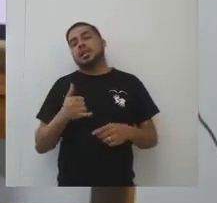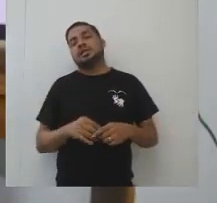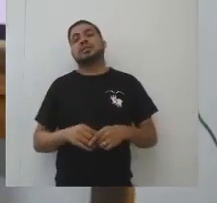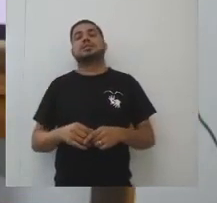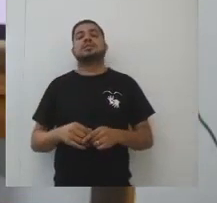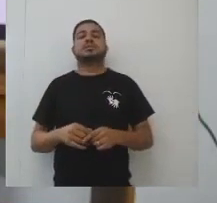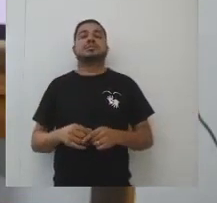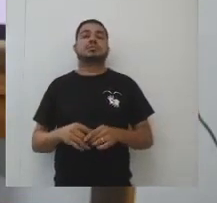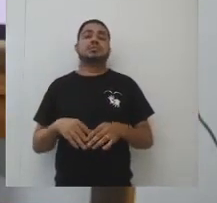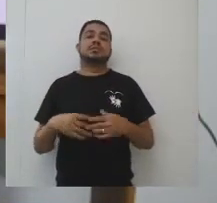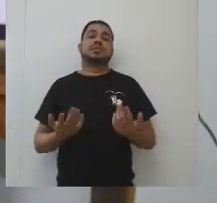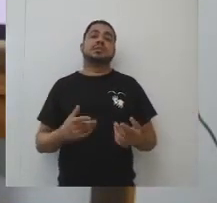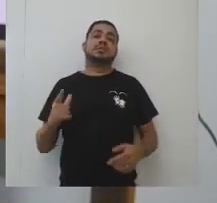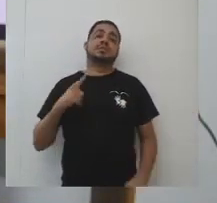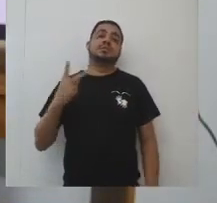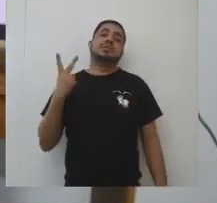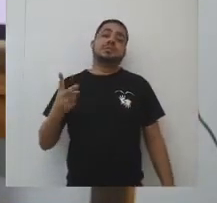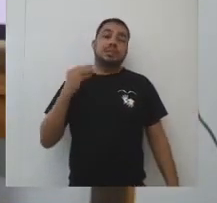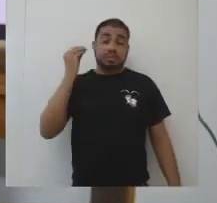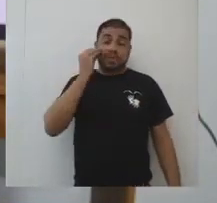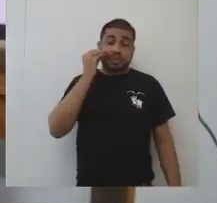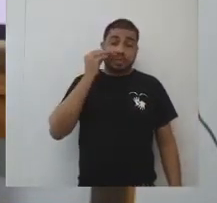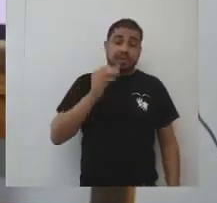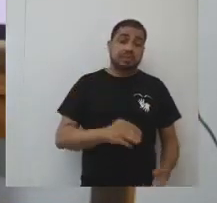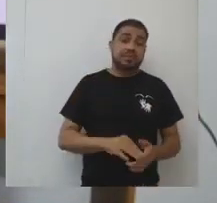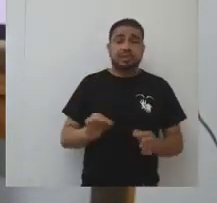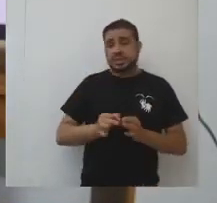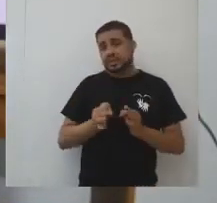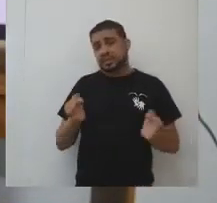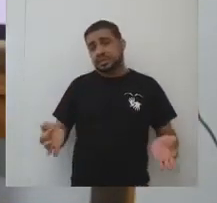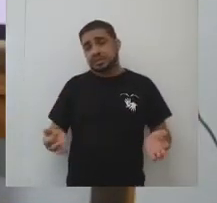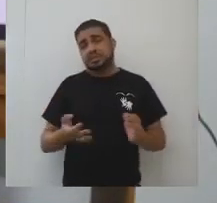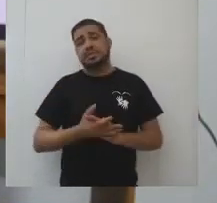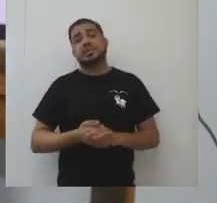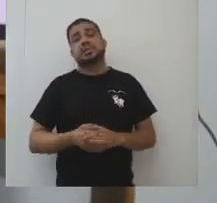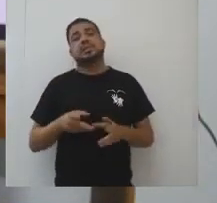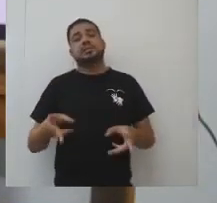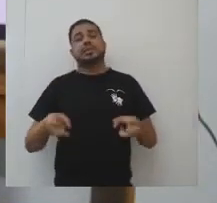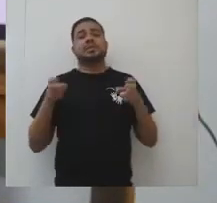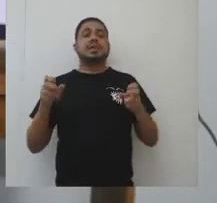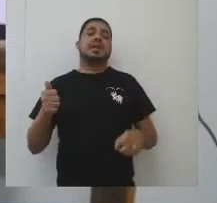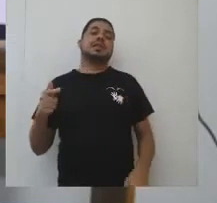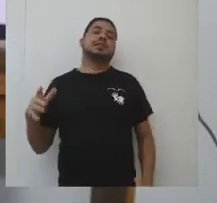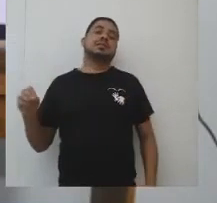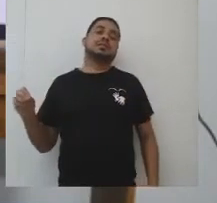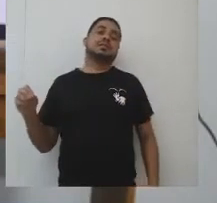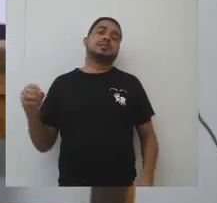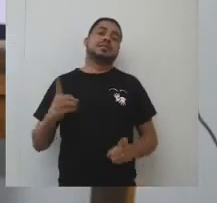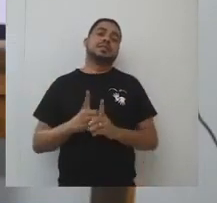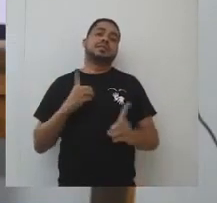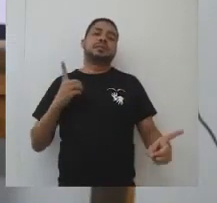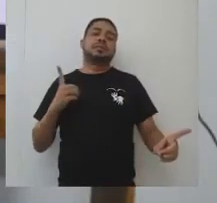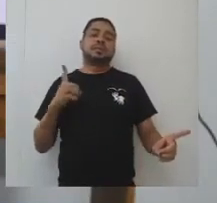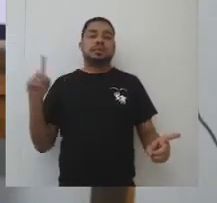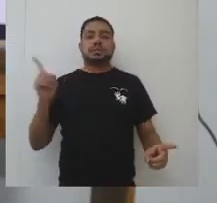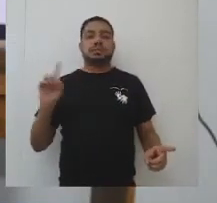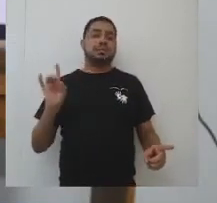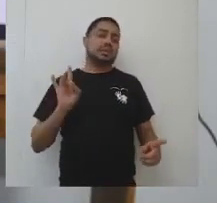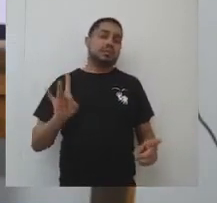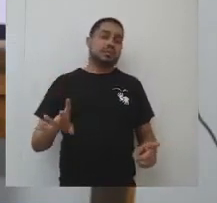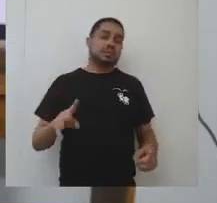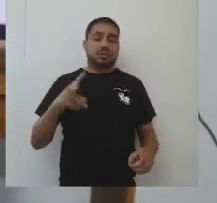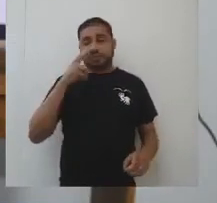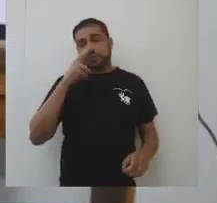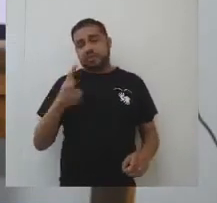das cargas elétricas. São dois experimentos simples de perceber a ação do campo à distância. Não é só